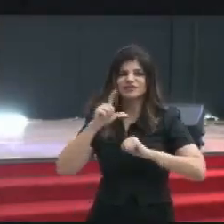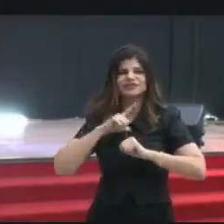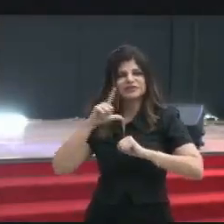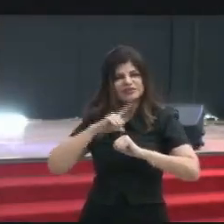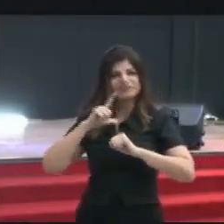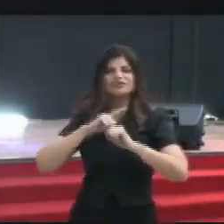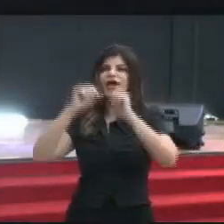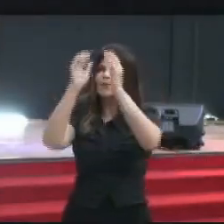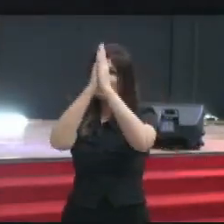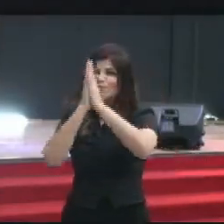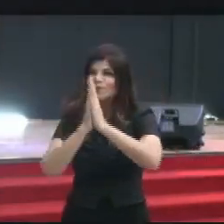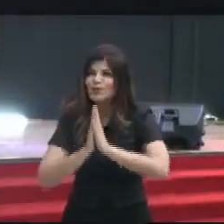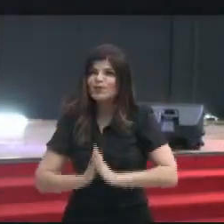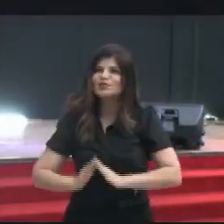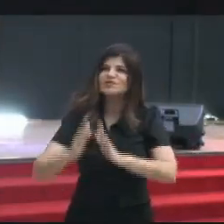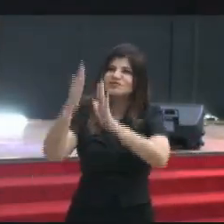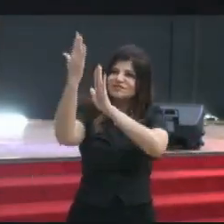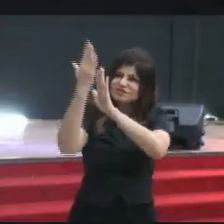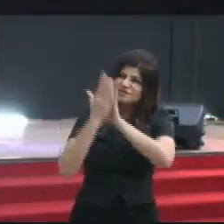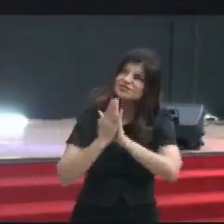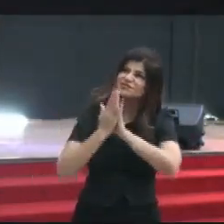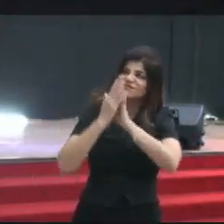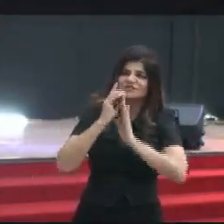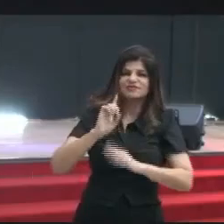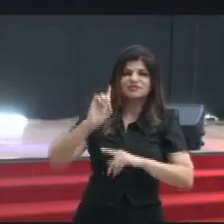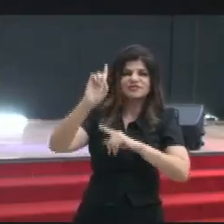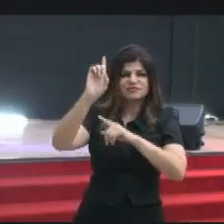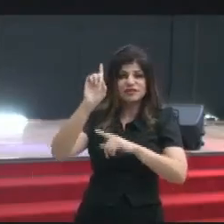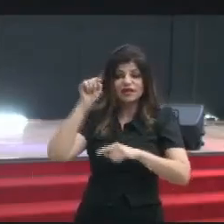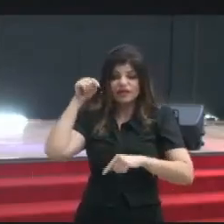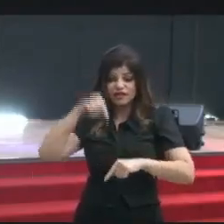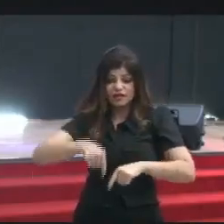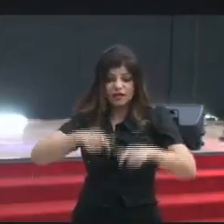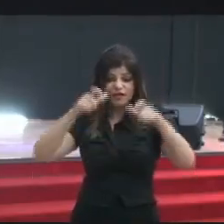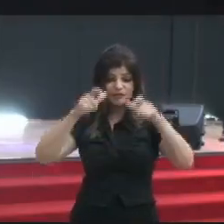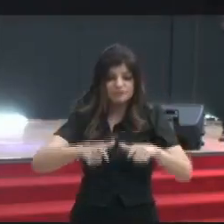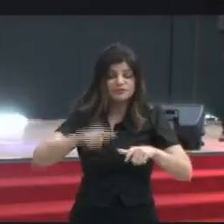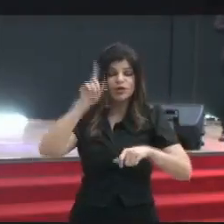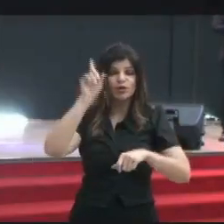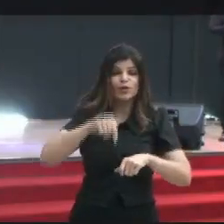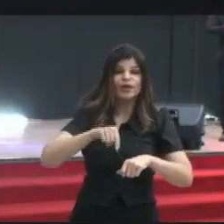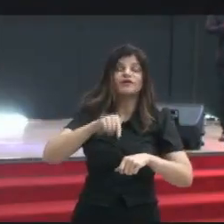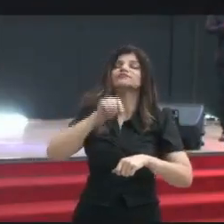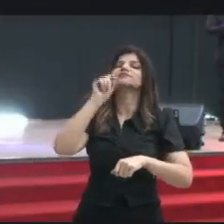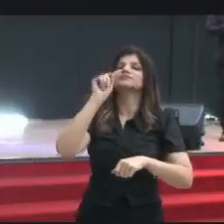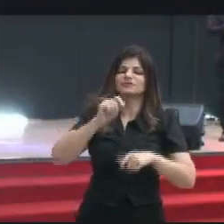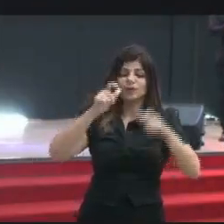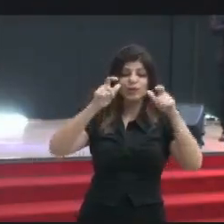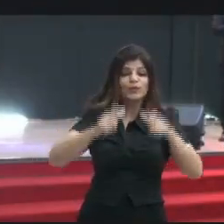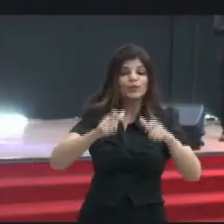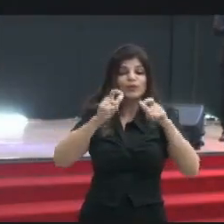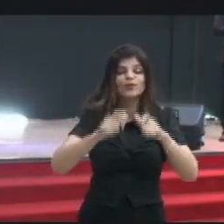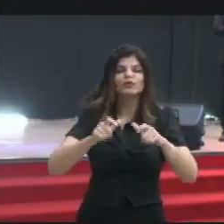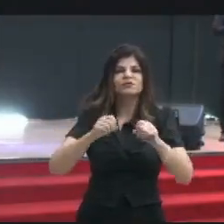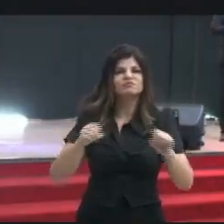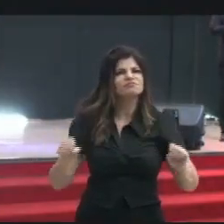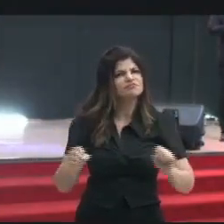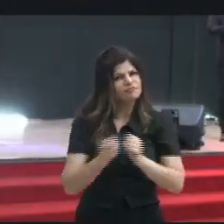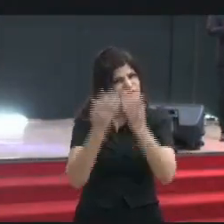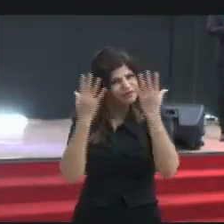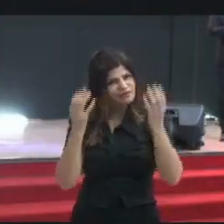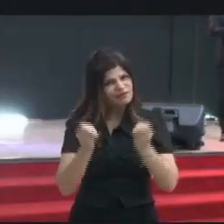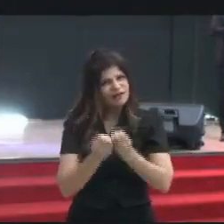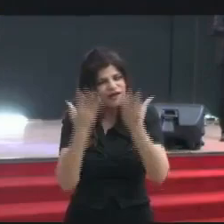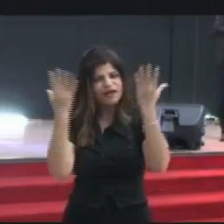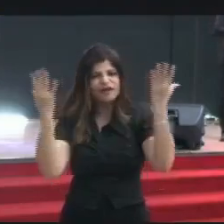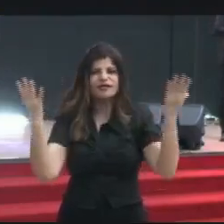na busca da presença de Deus. Este lugar é um lugar de milagres, é